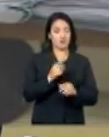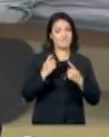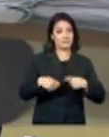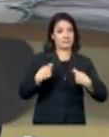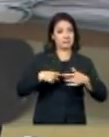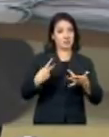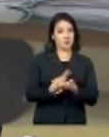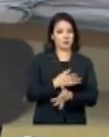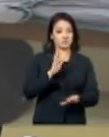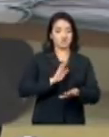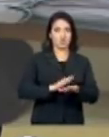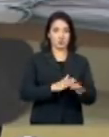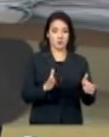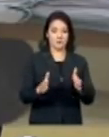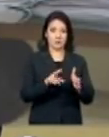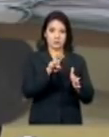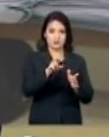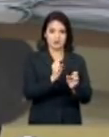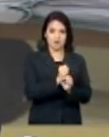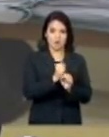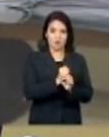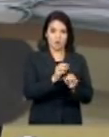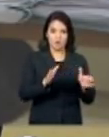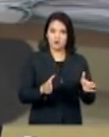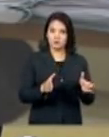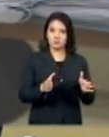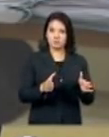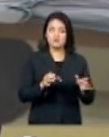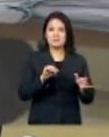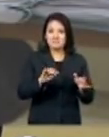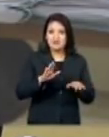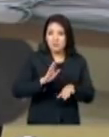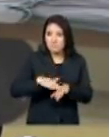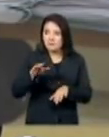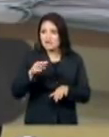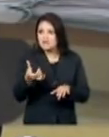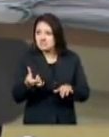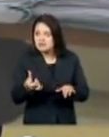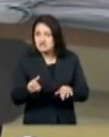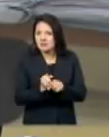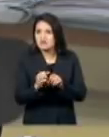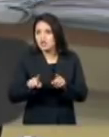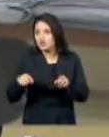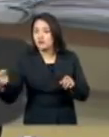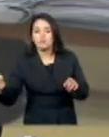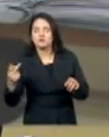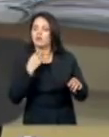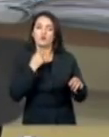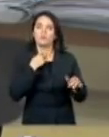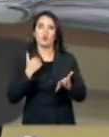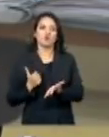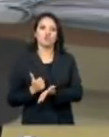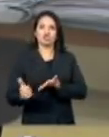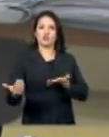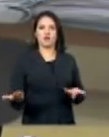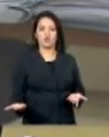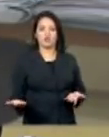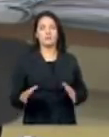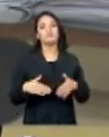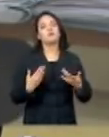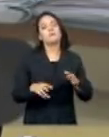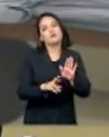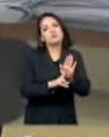99 sob pena de decadência nesse sentido o registro julgamento do recurso na irmandade de